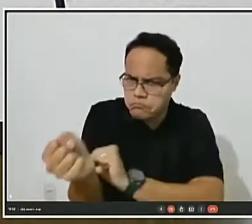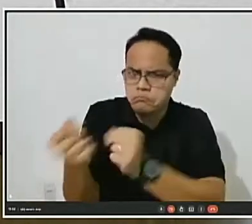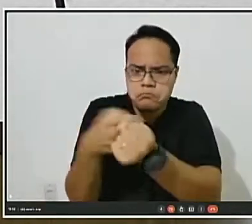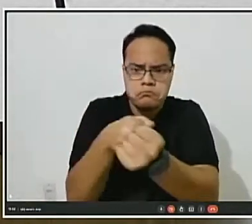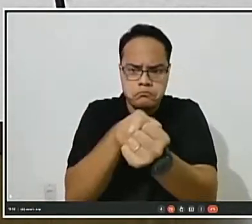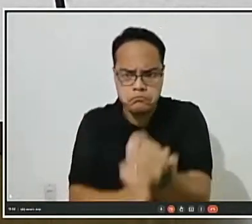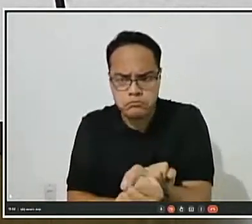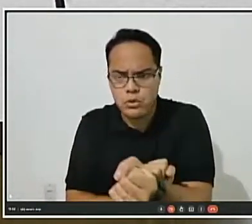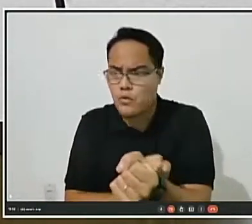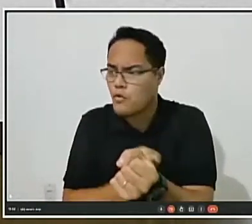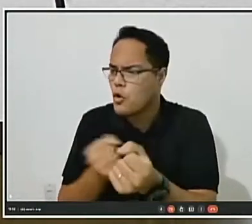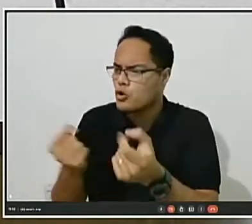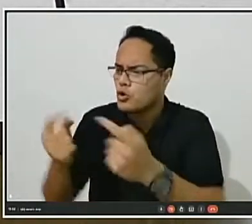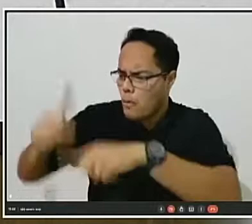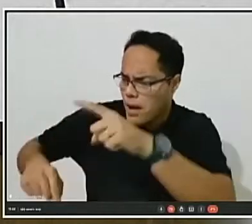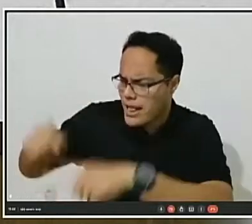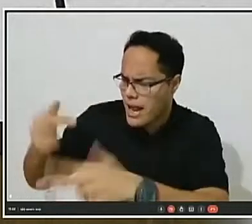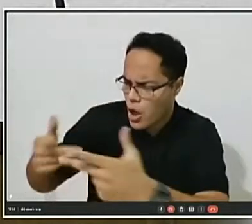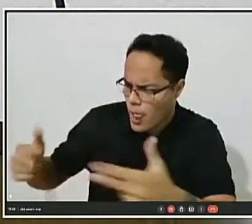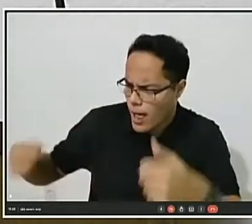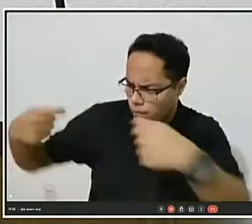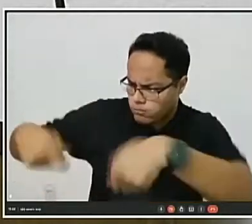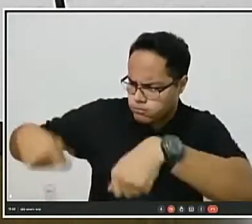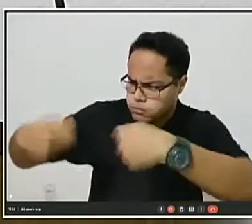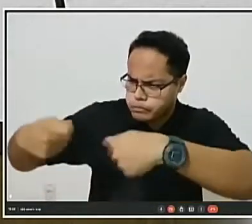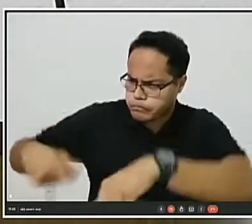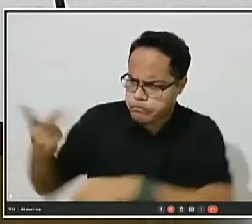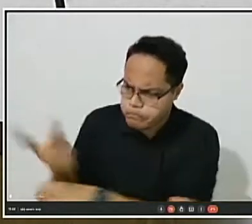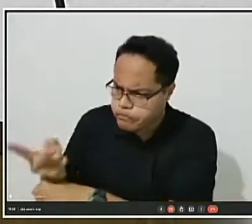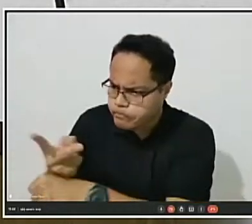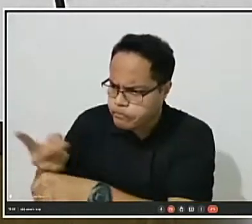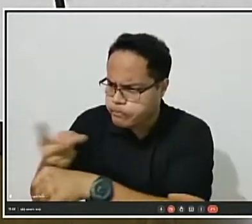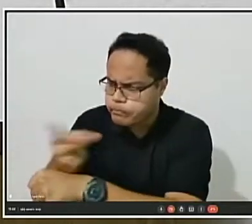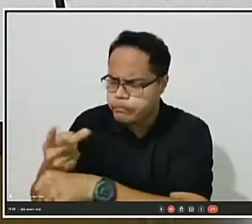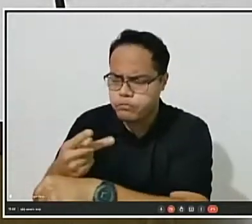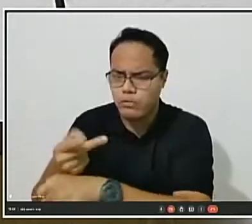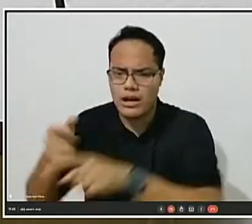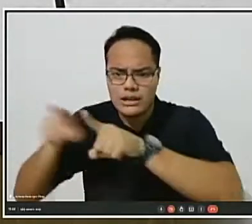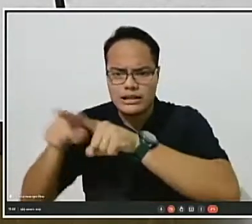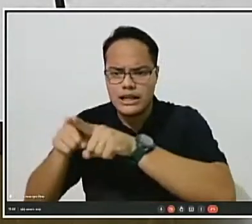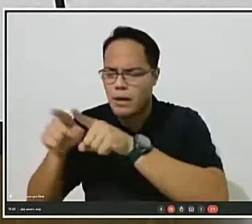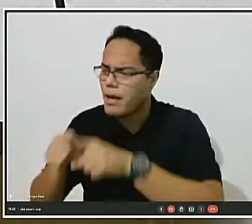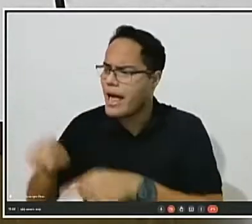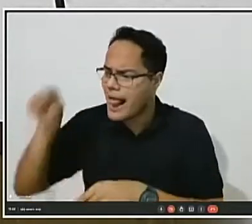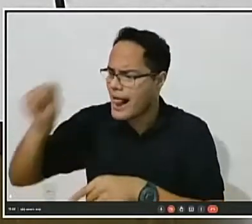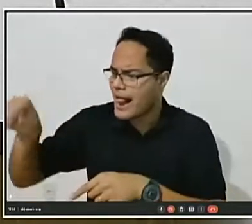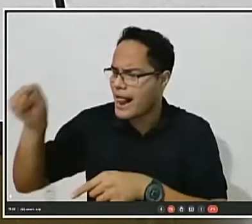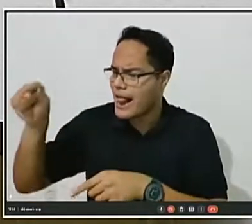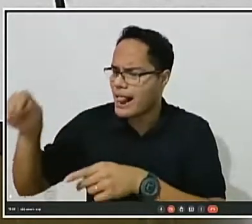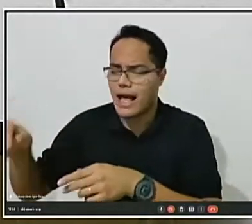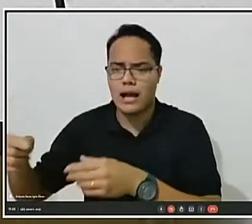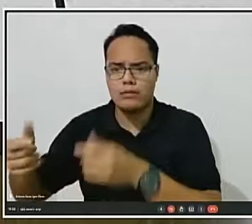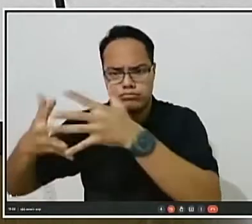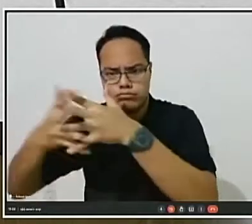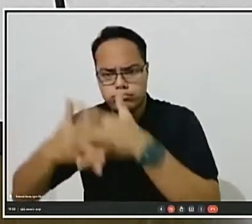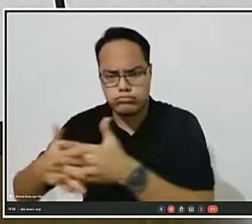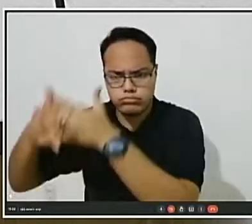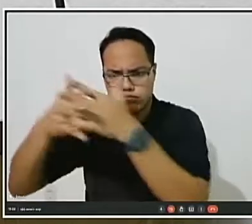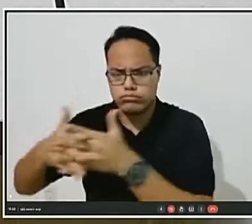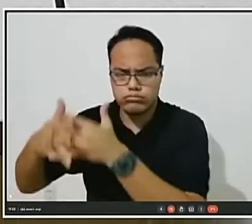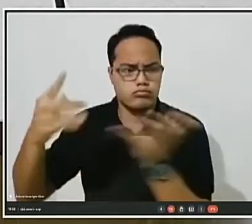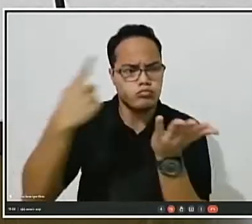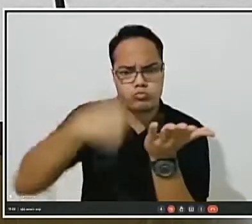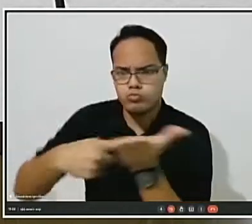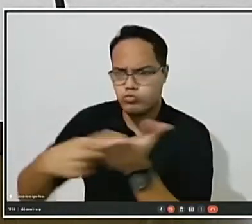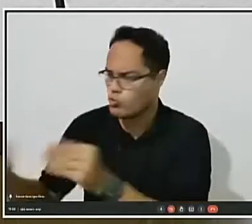asfalto o que puder lá para frente, até a escola ou até o pé da serra. E também nós temos que